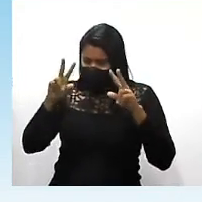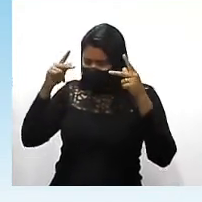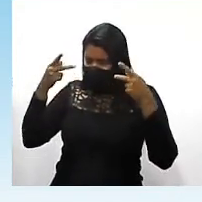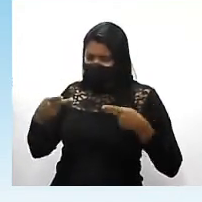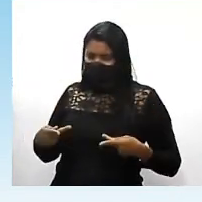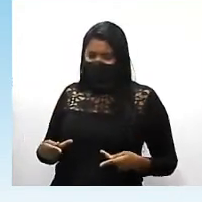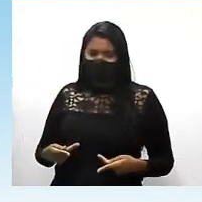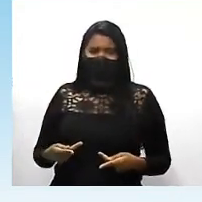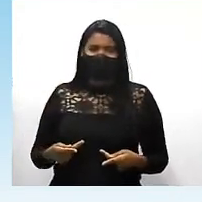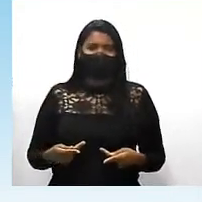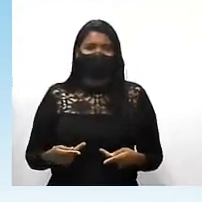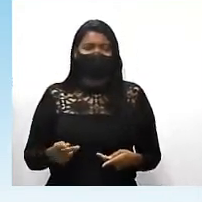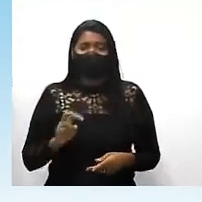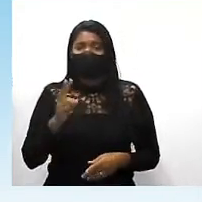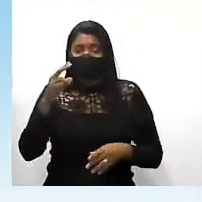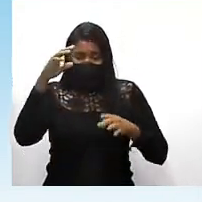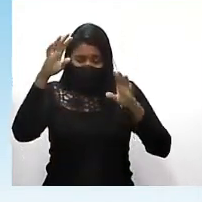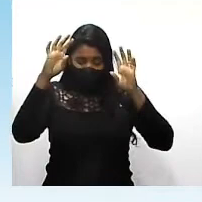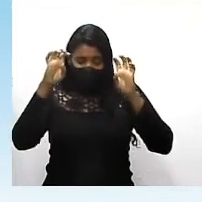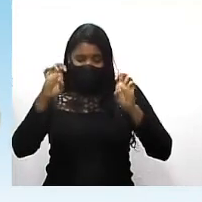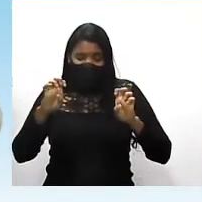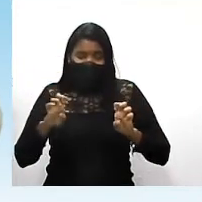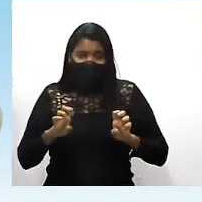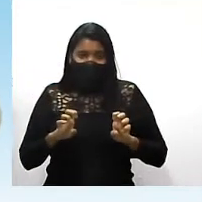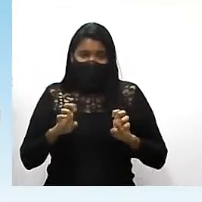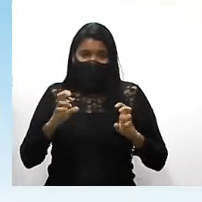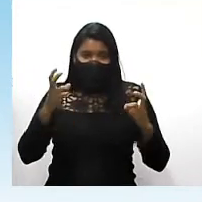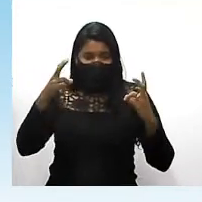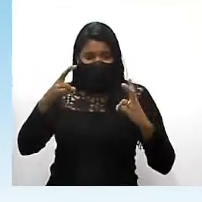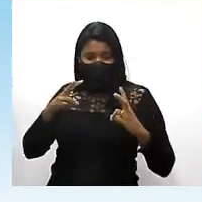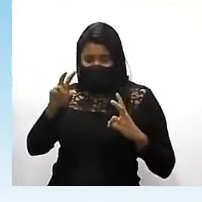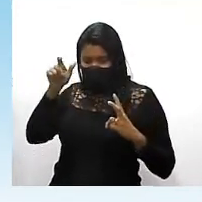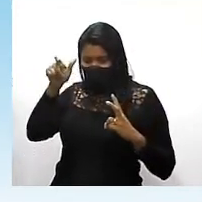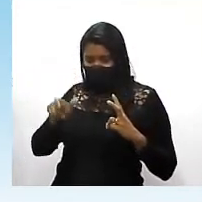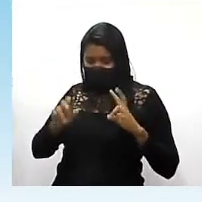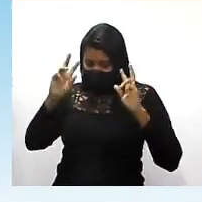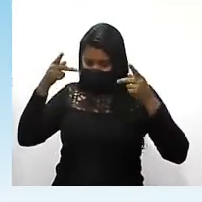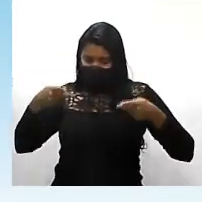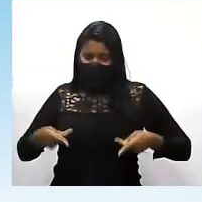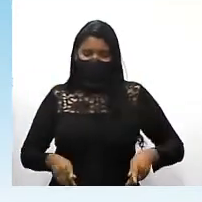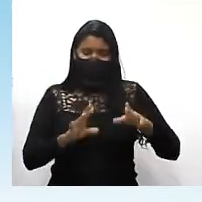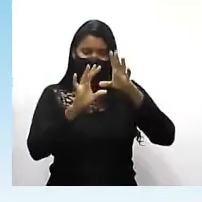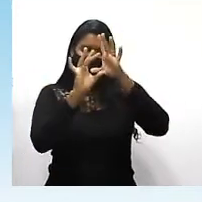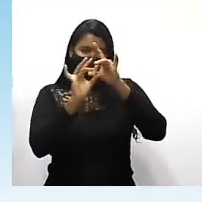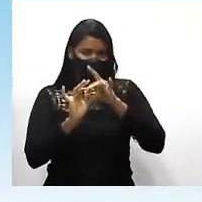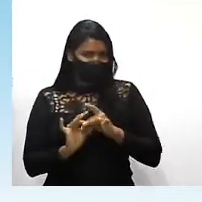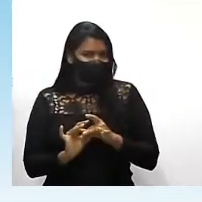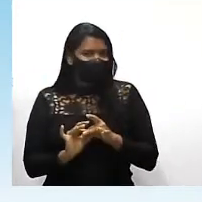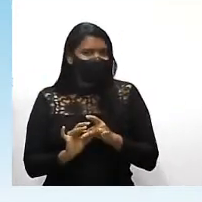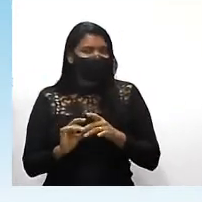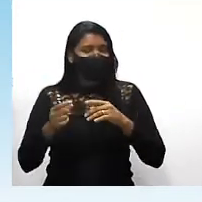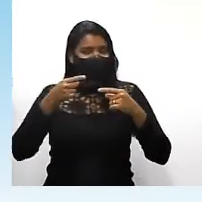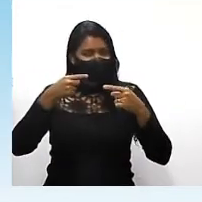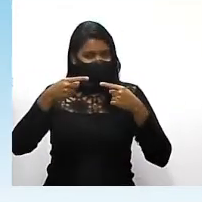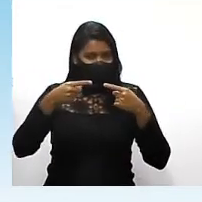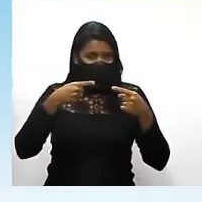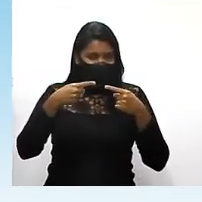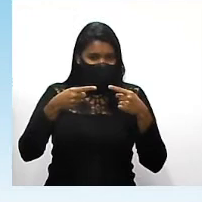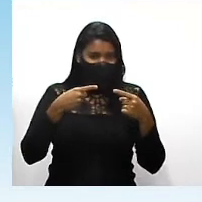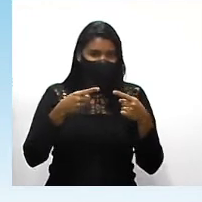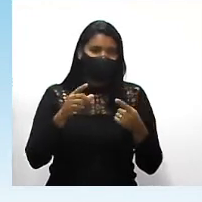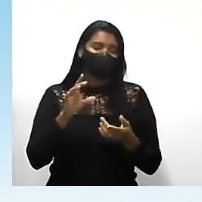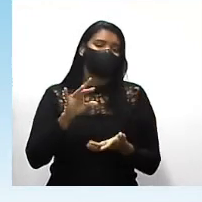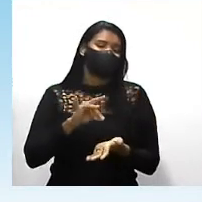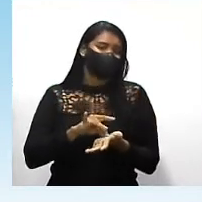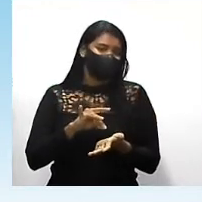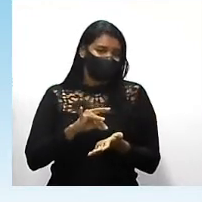humano, ou de olhar a ética para com o ser humano. E é nesse contexto que vem essa discussão de se realmente